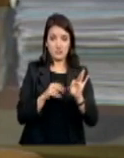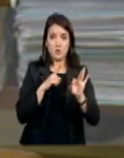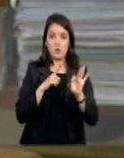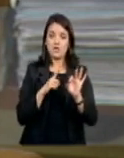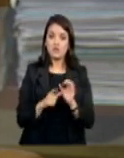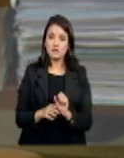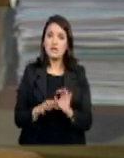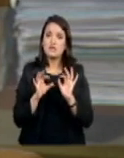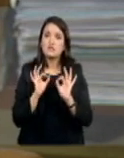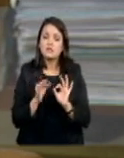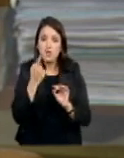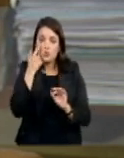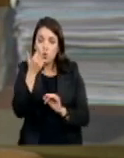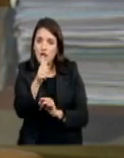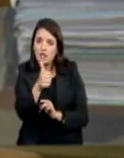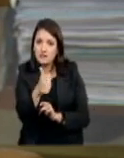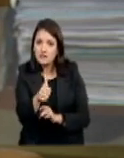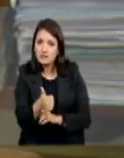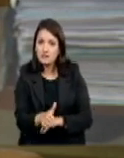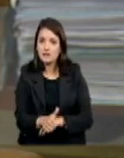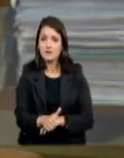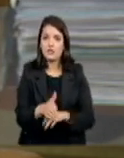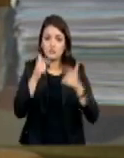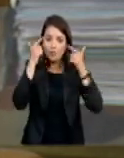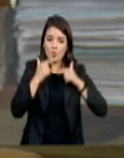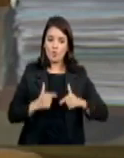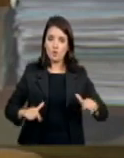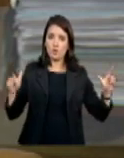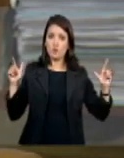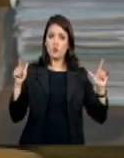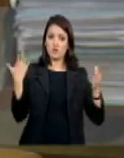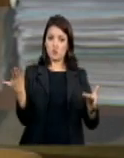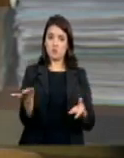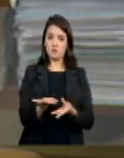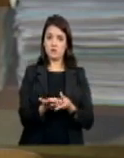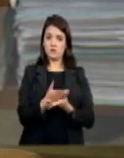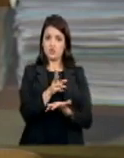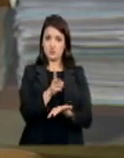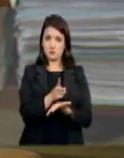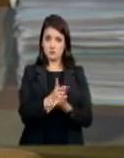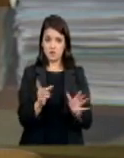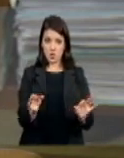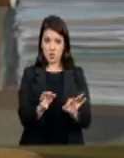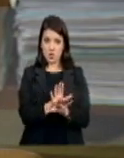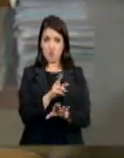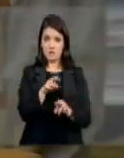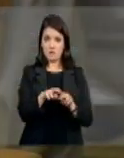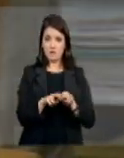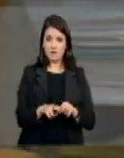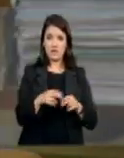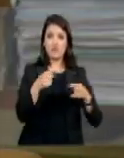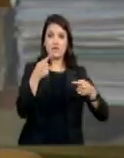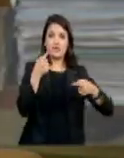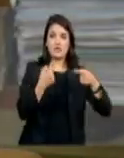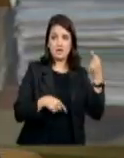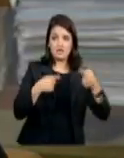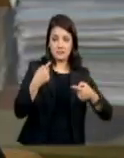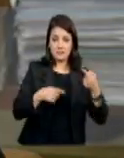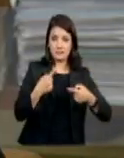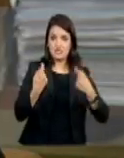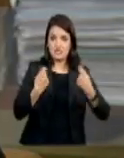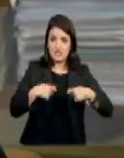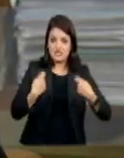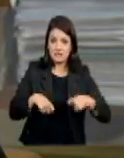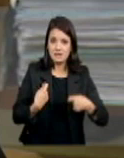análise imparcial do caso concreto em que se conclua pela necessidade adequação e